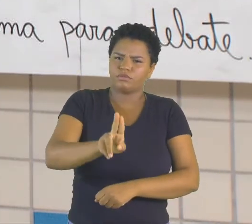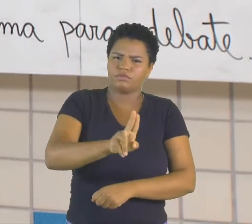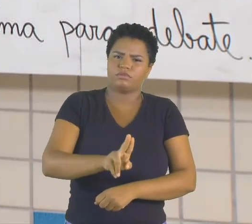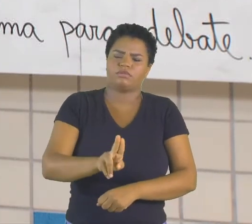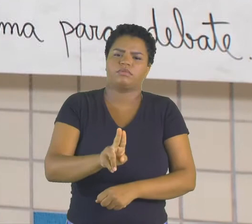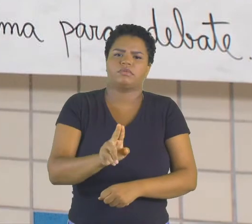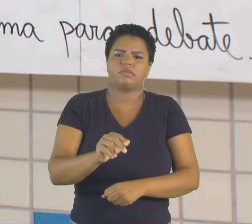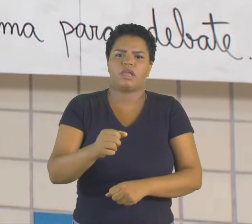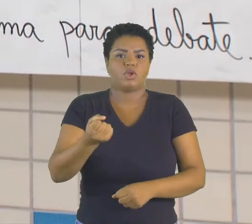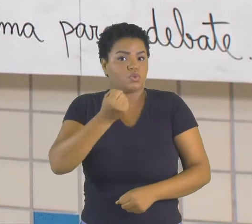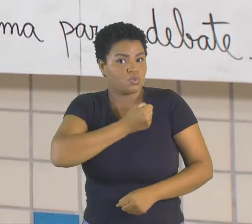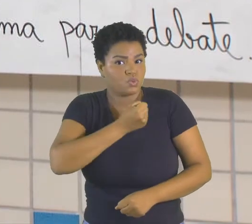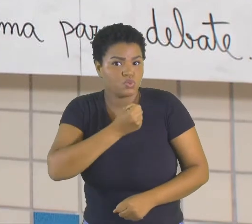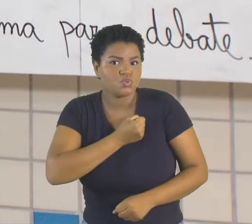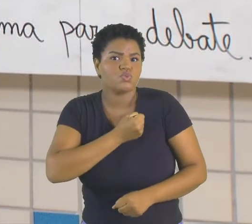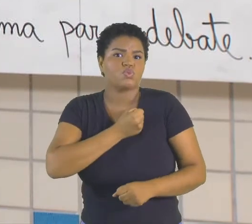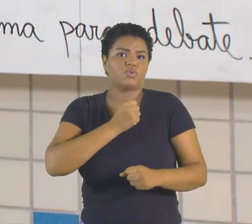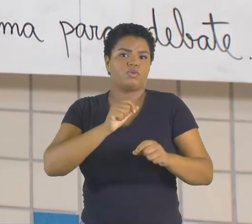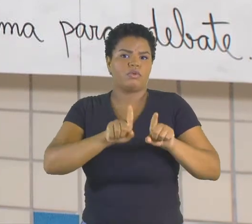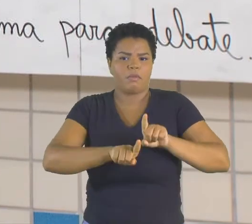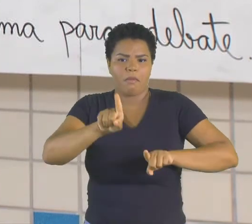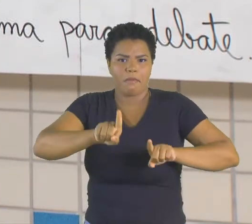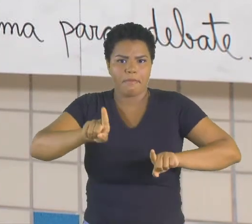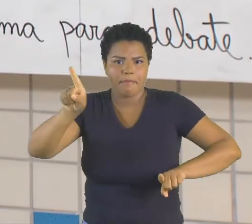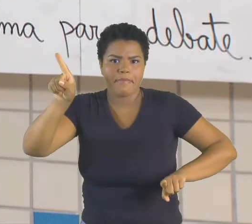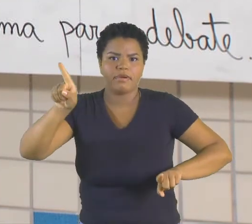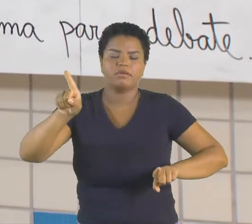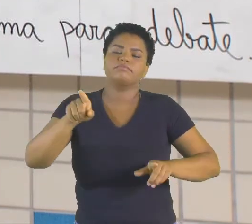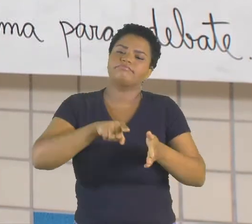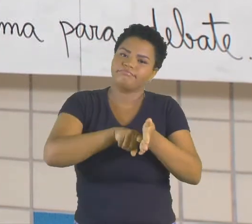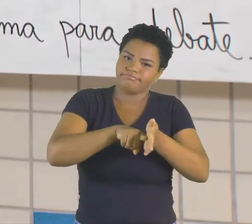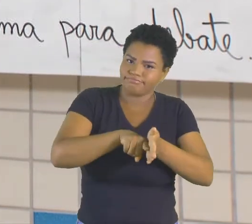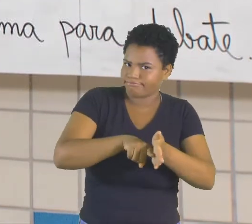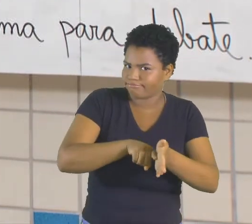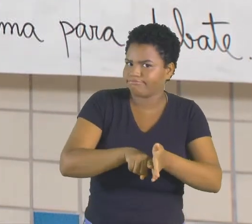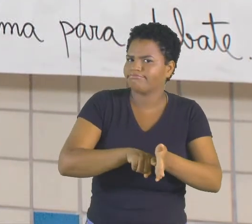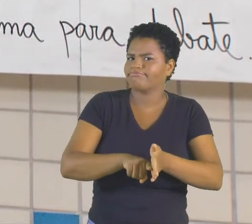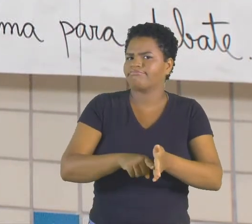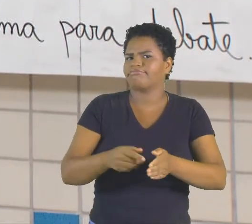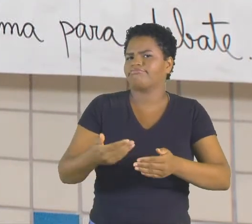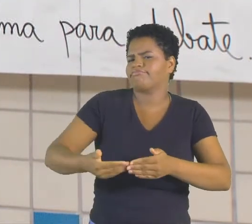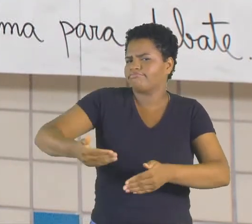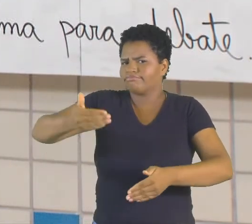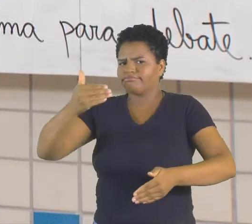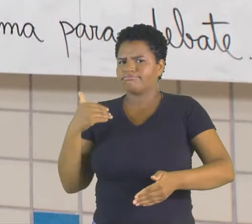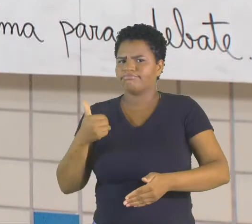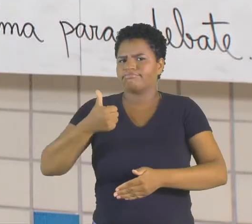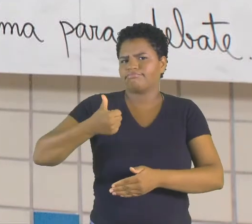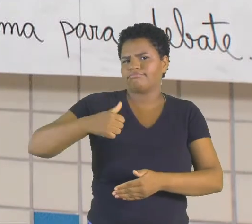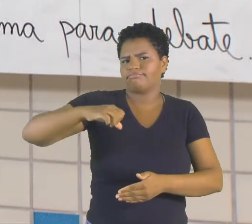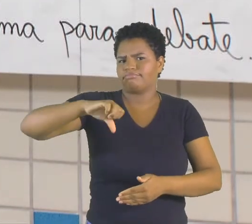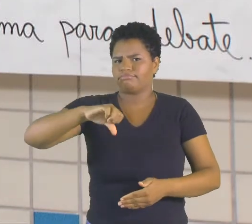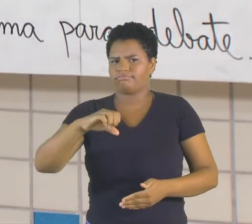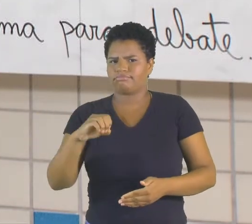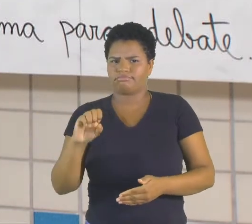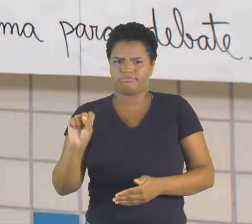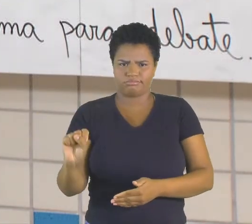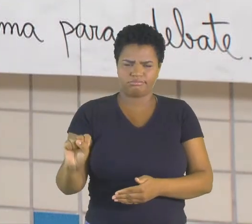utilizou de dados estatísticos, né, de pesquisas que vêm desde os anos 80 até,